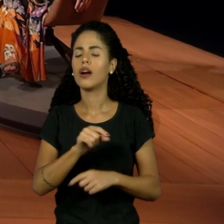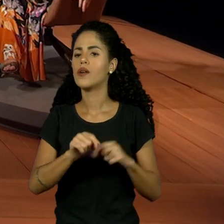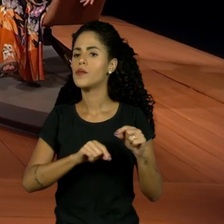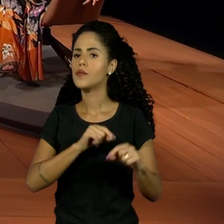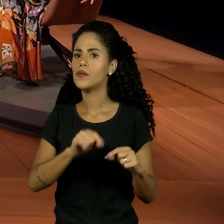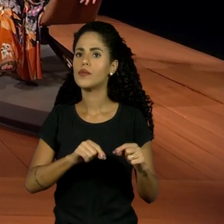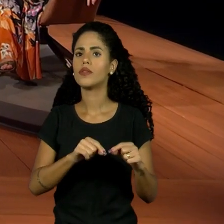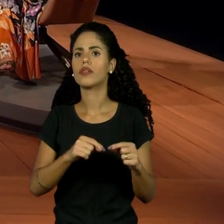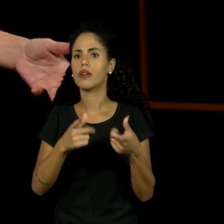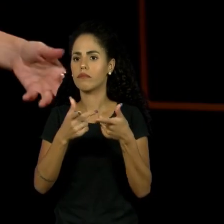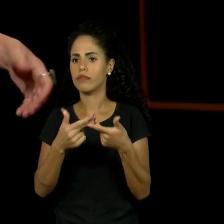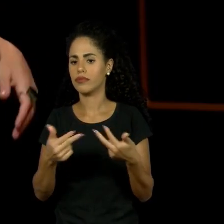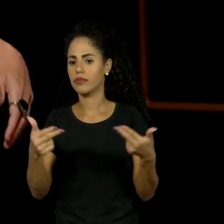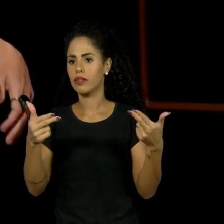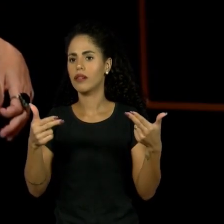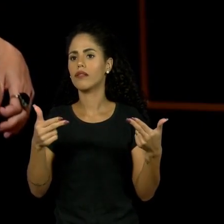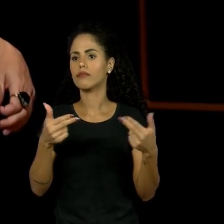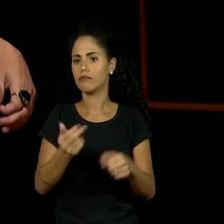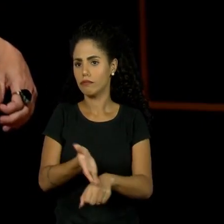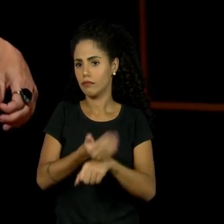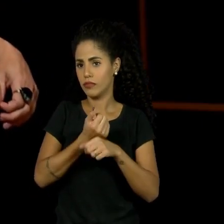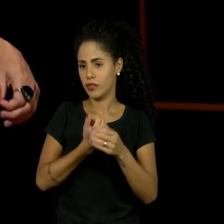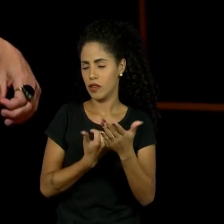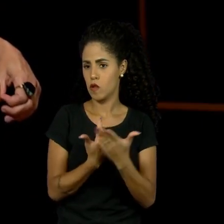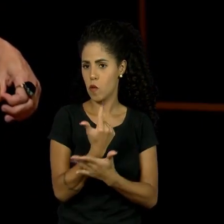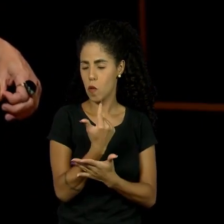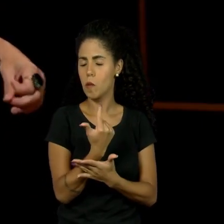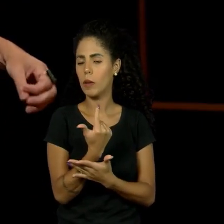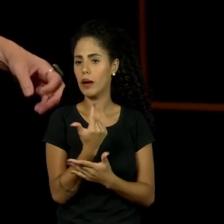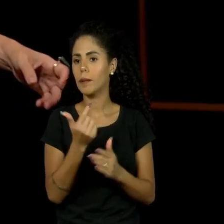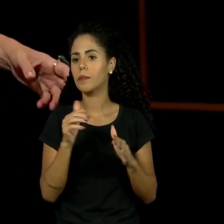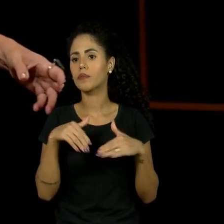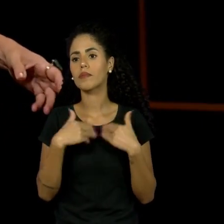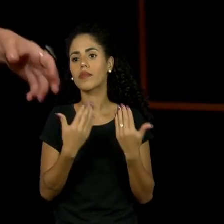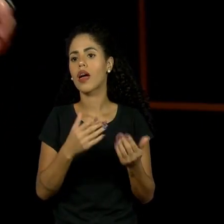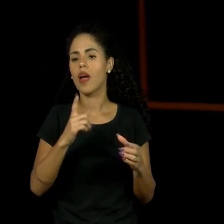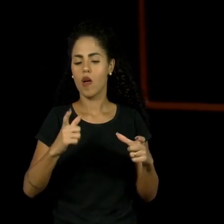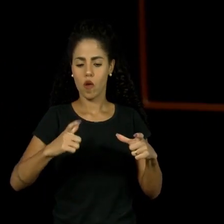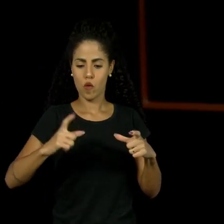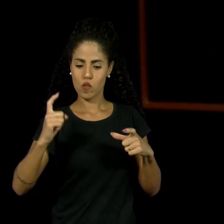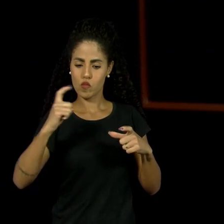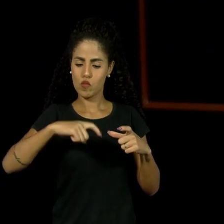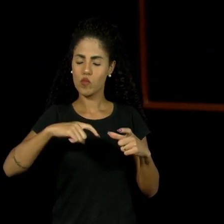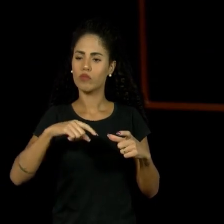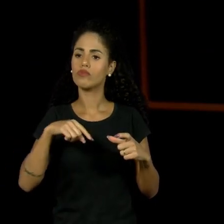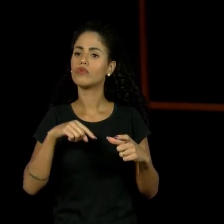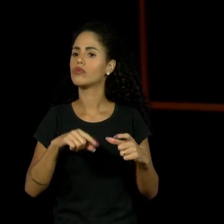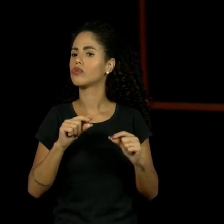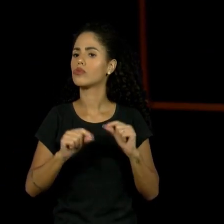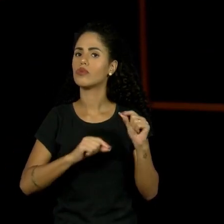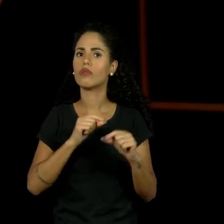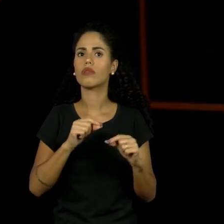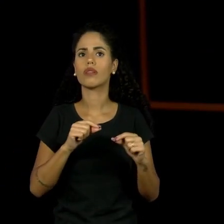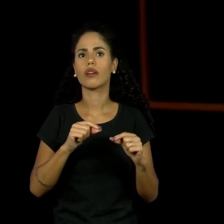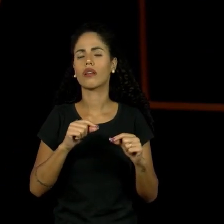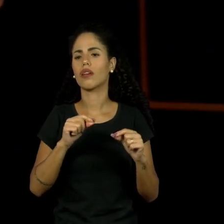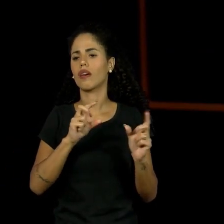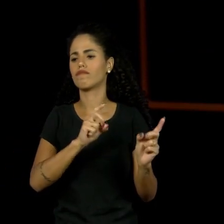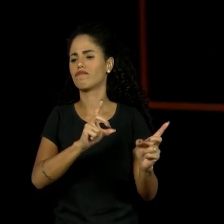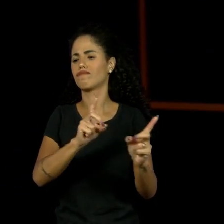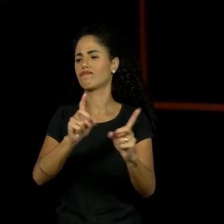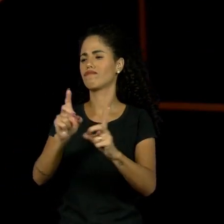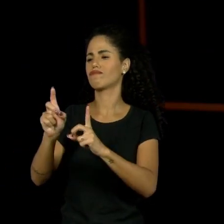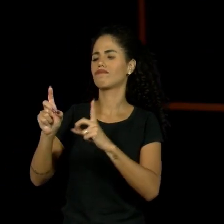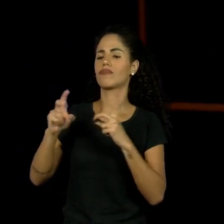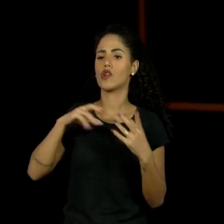pela Polygram, que era antes de ser comprada, né, pela Universal, para ser um dos discos que eles fizeram marketing no mundo inteiro.